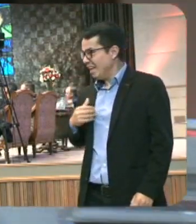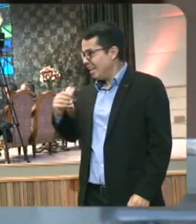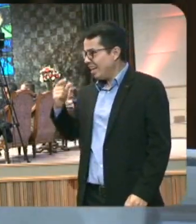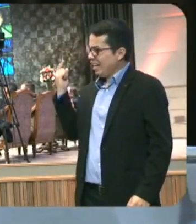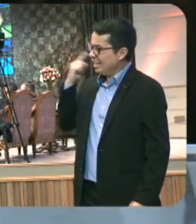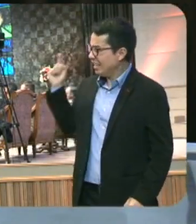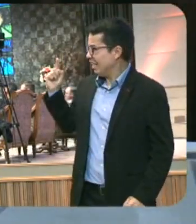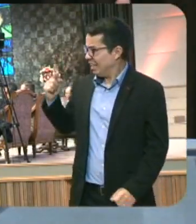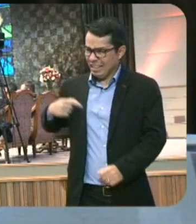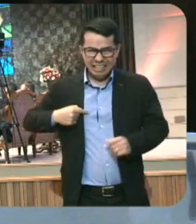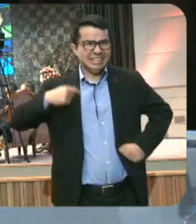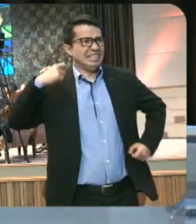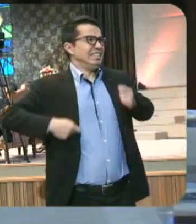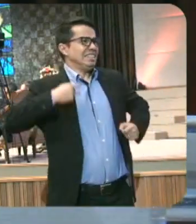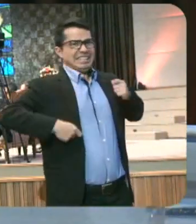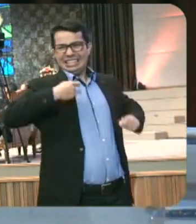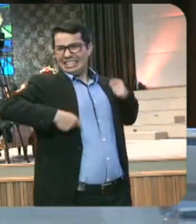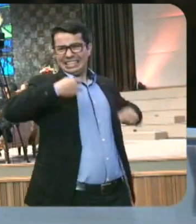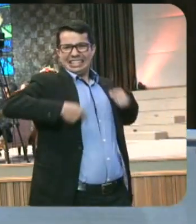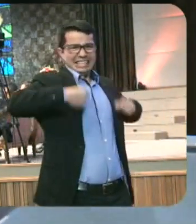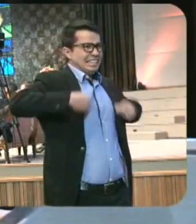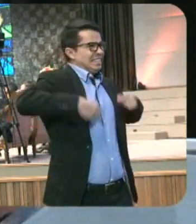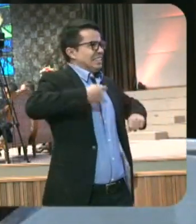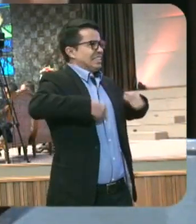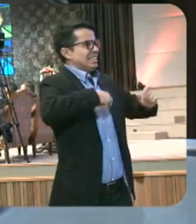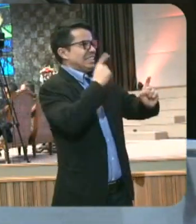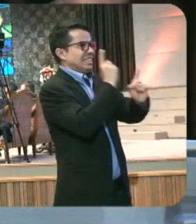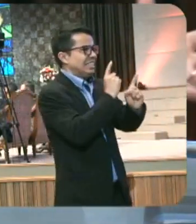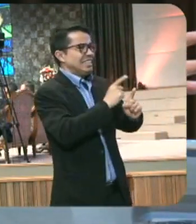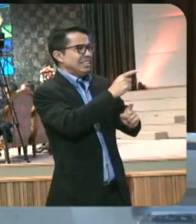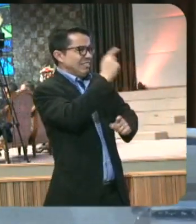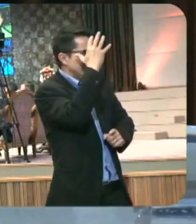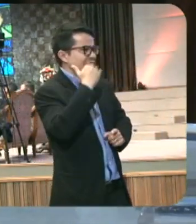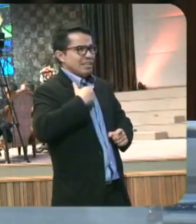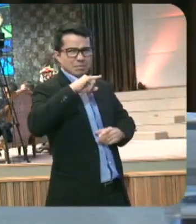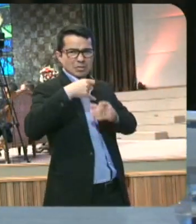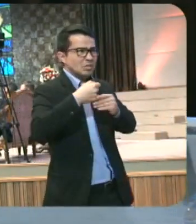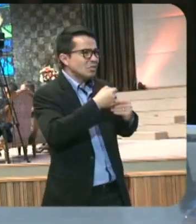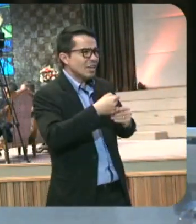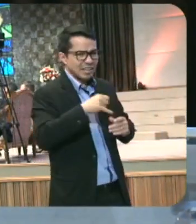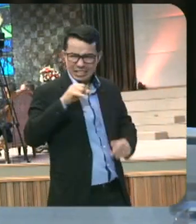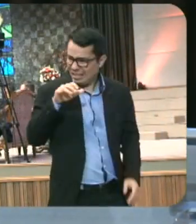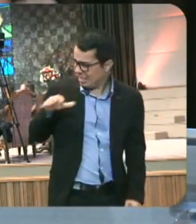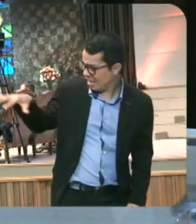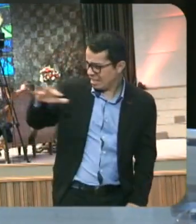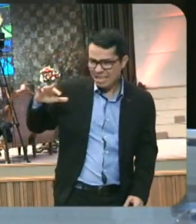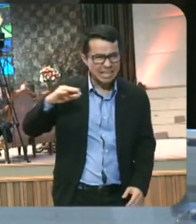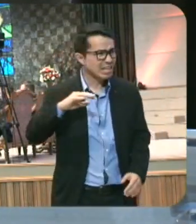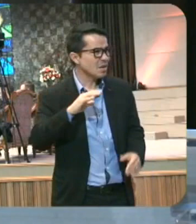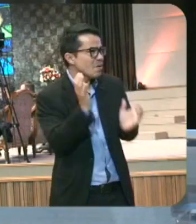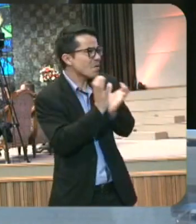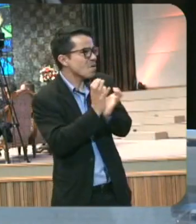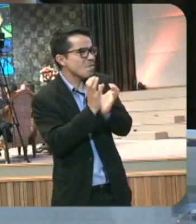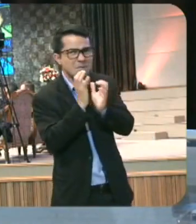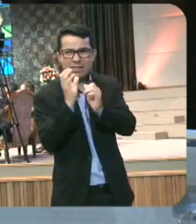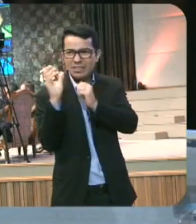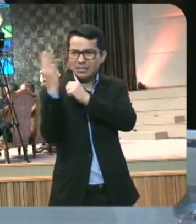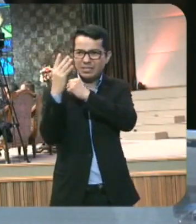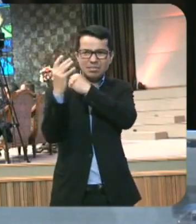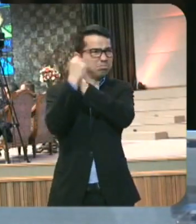Josué: Josué, nós fomos enganados, os gibeonitas, eles moram ali,